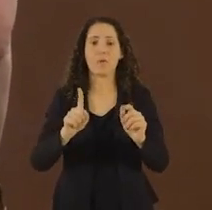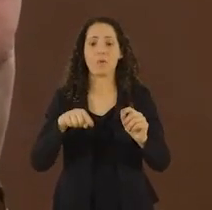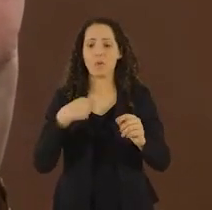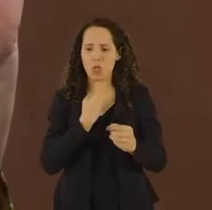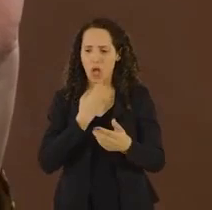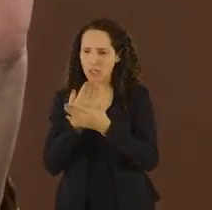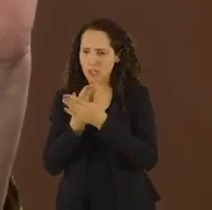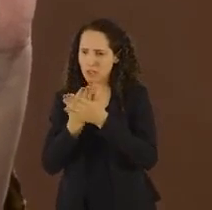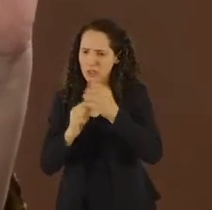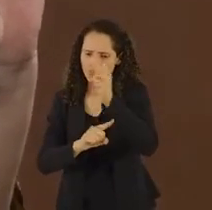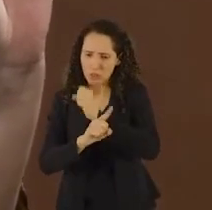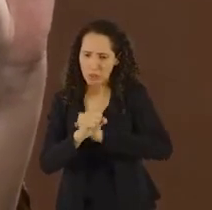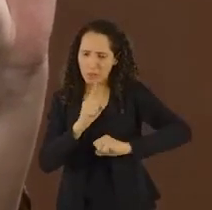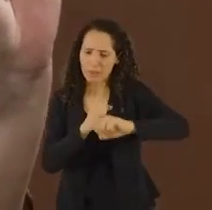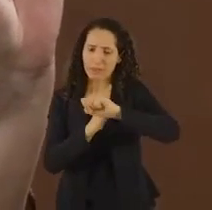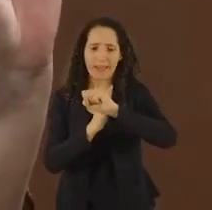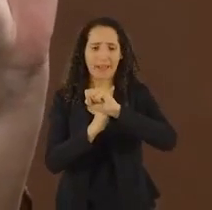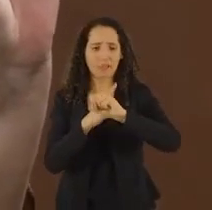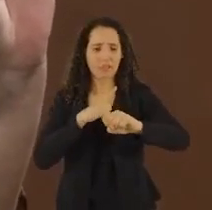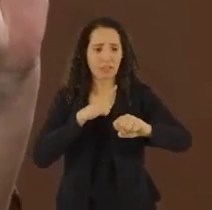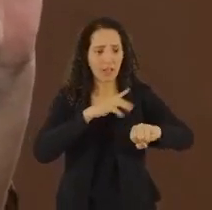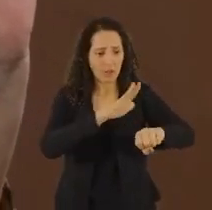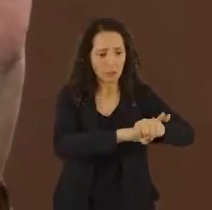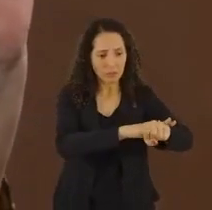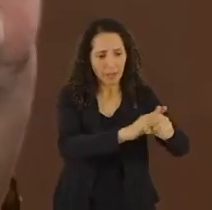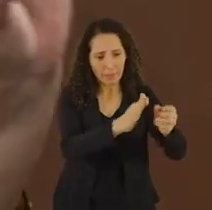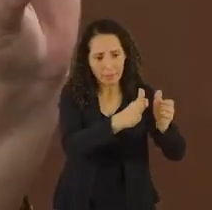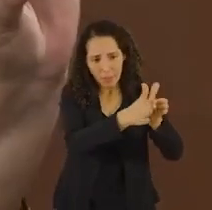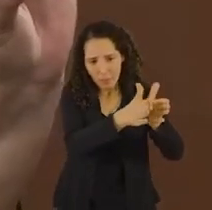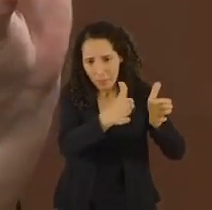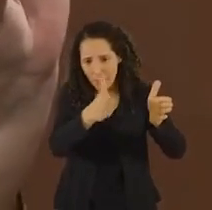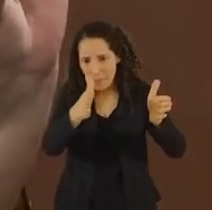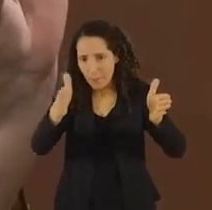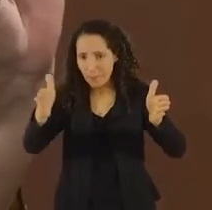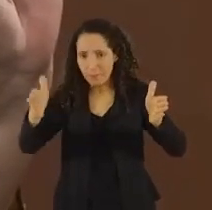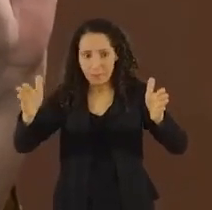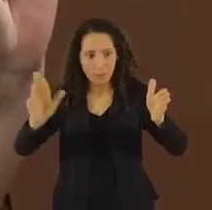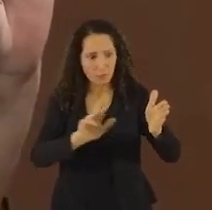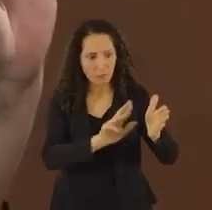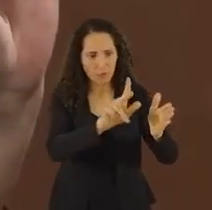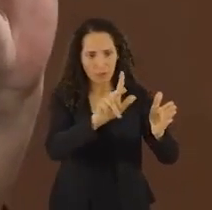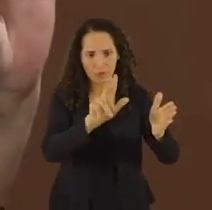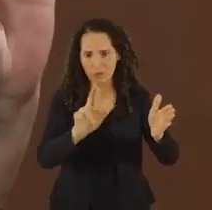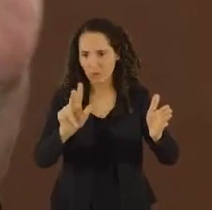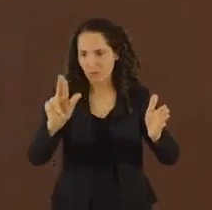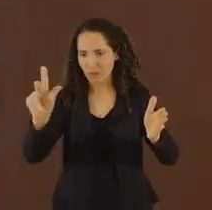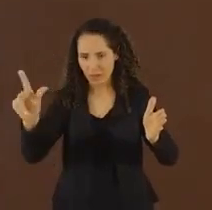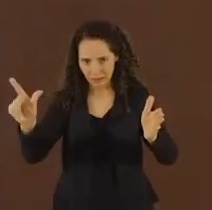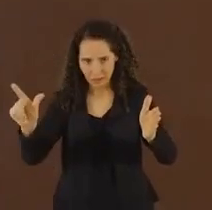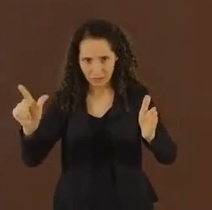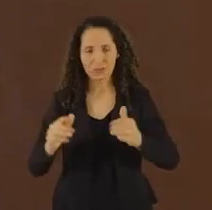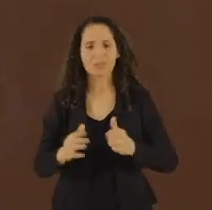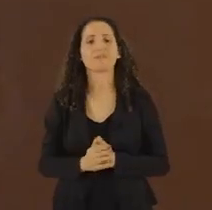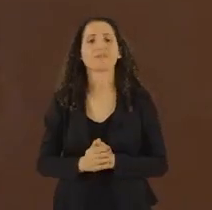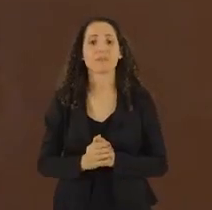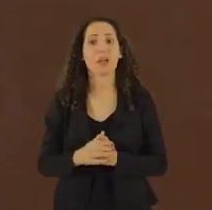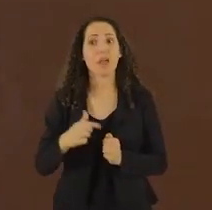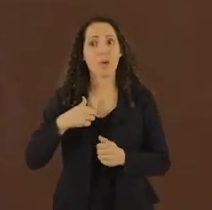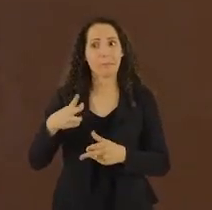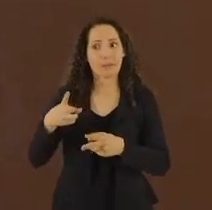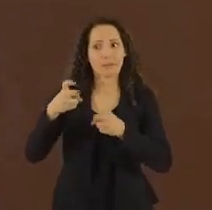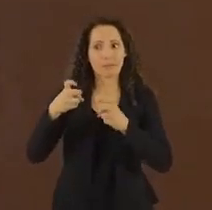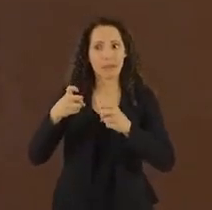sociedade vive um determinado ritmo individual e coletivo do tempo o que eu posso te dizer o ritmo se